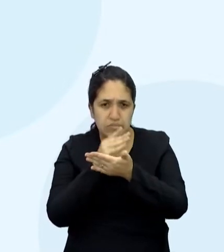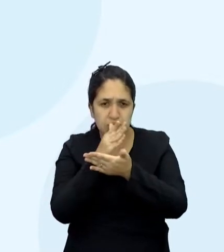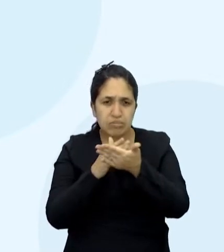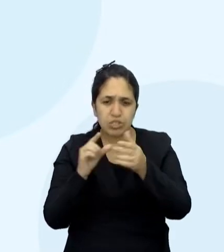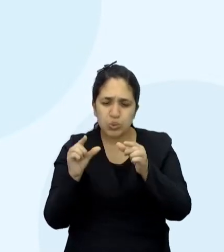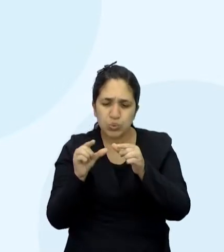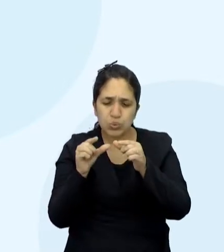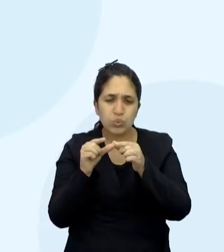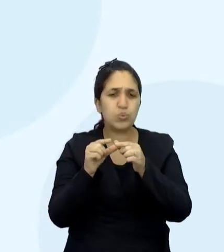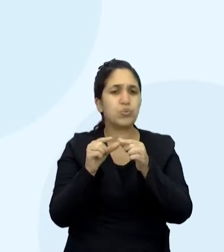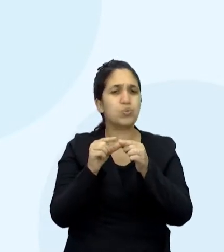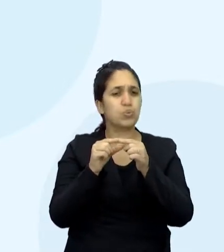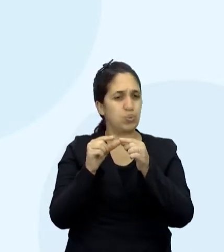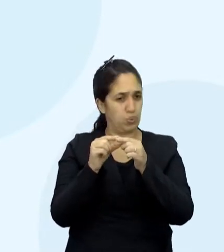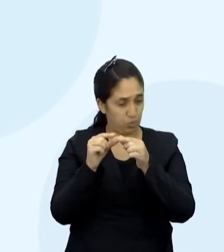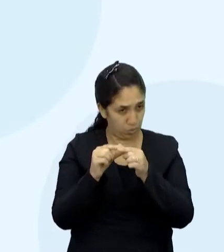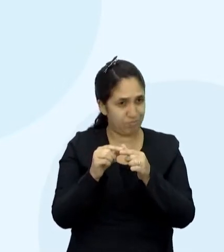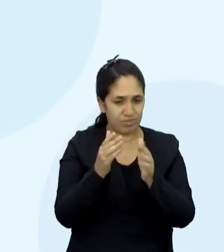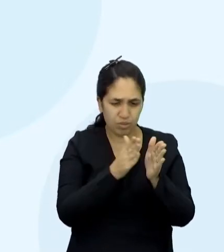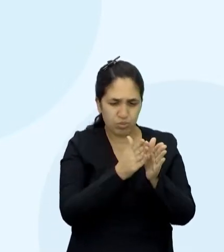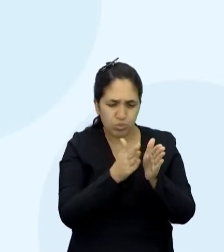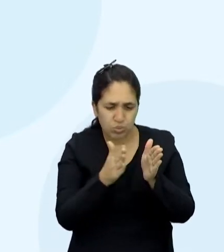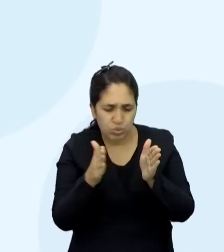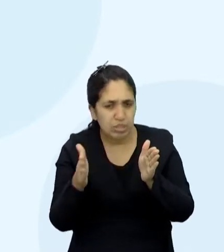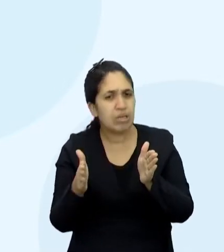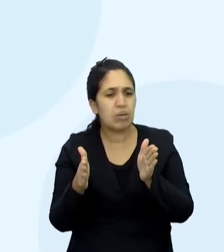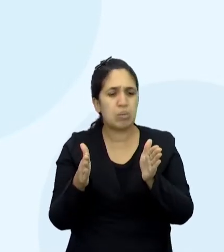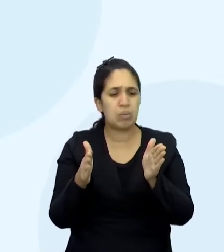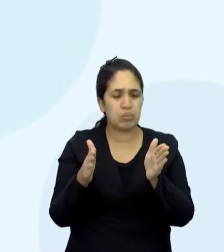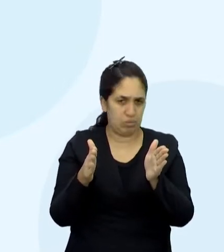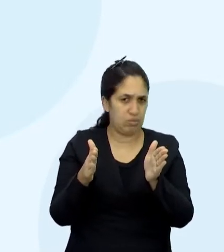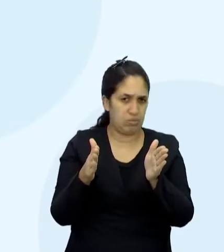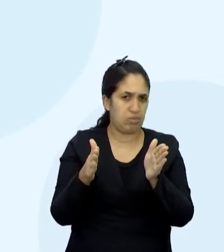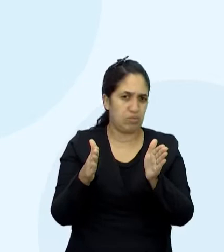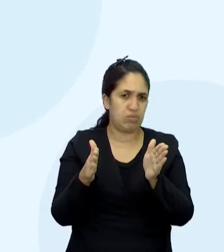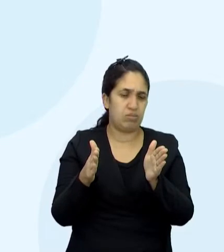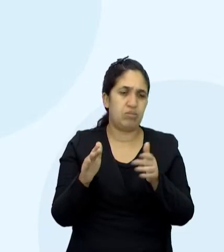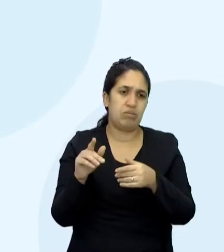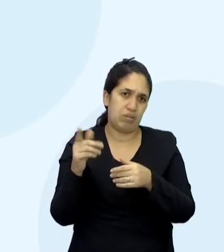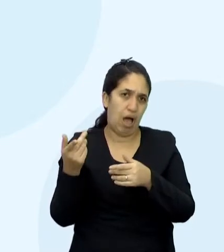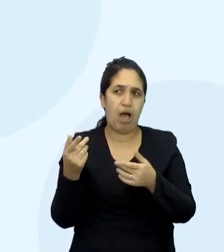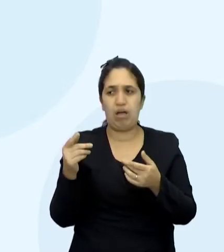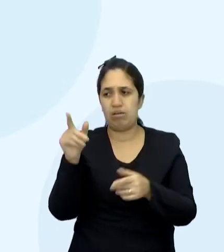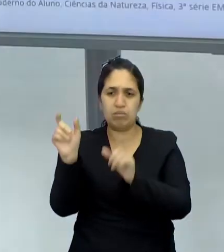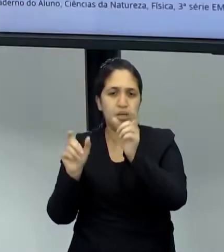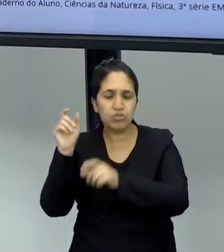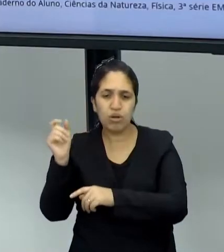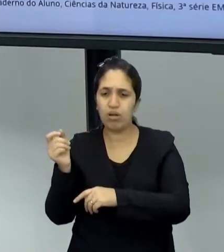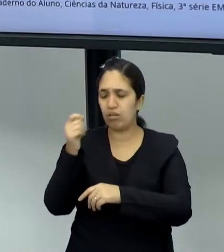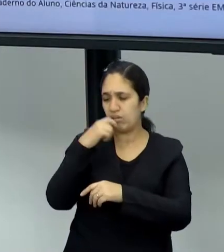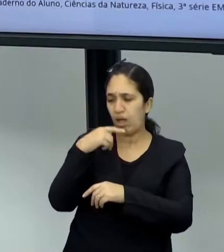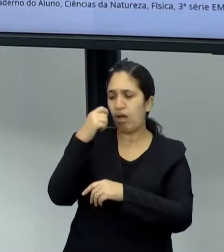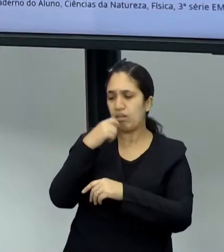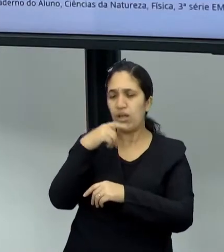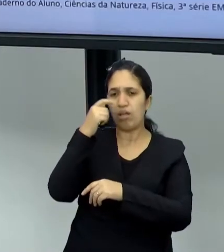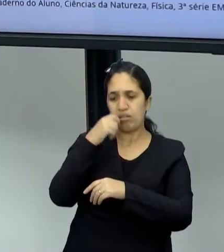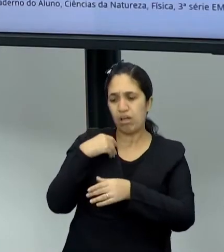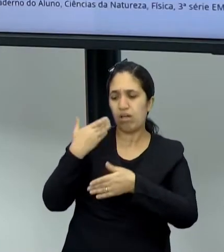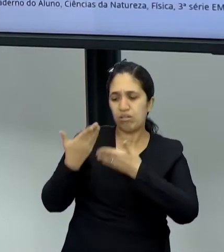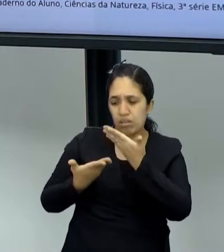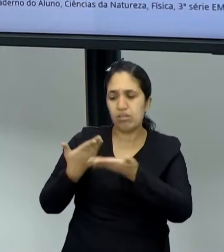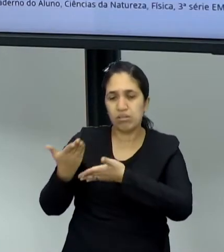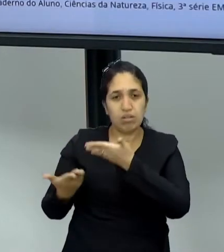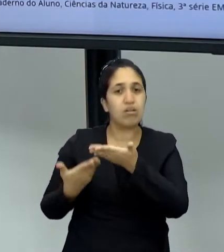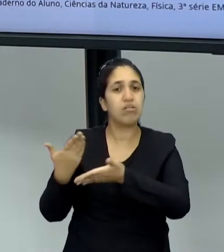né? Ele fica radiando por um tempo e assim as pessoas ingerem, faz um tratamento e